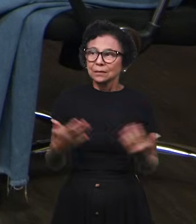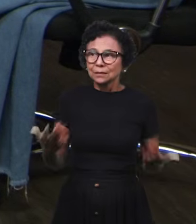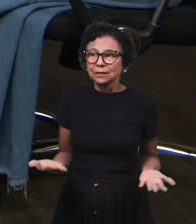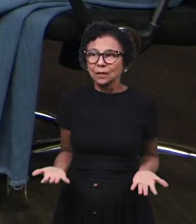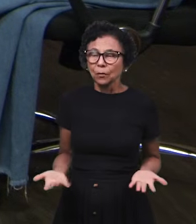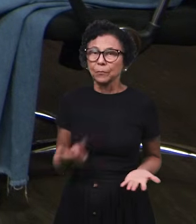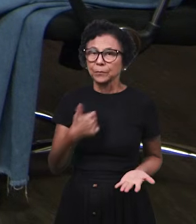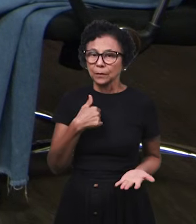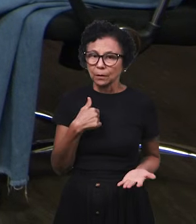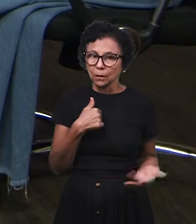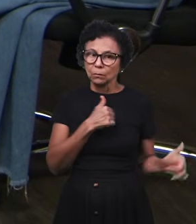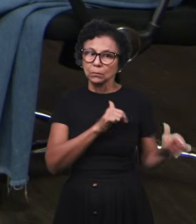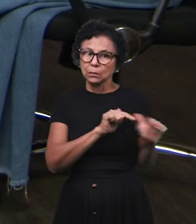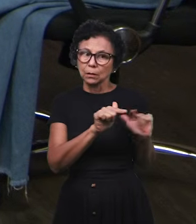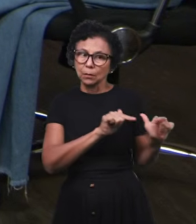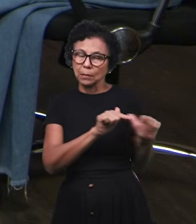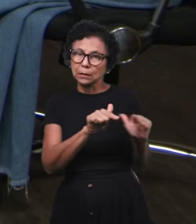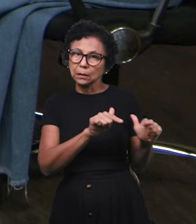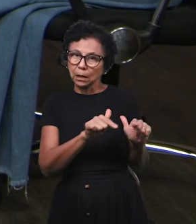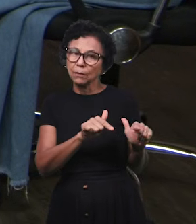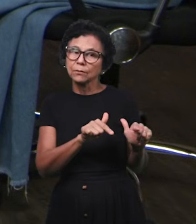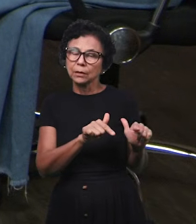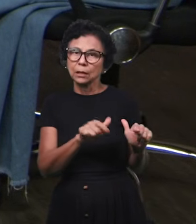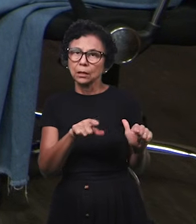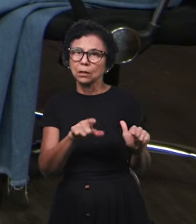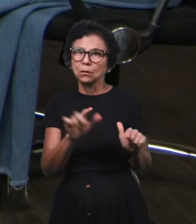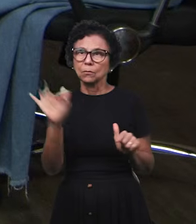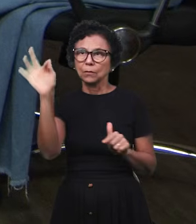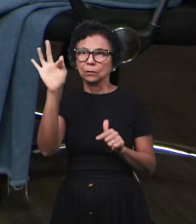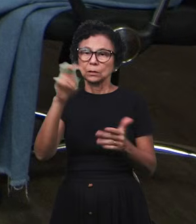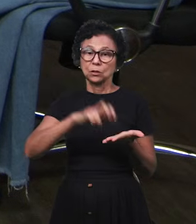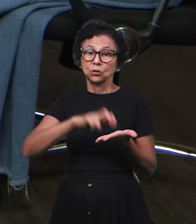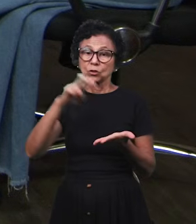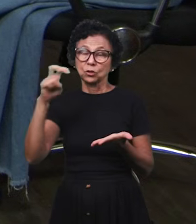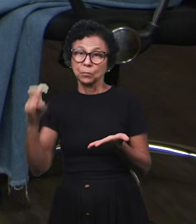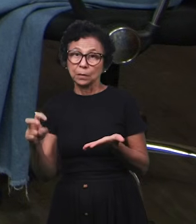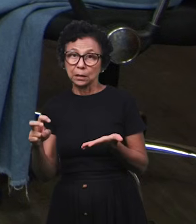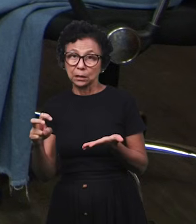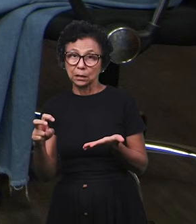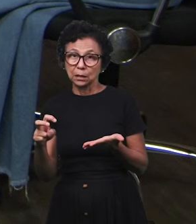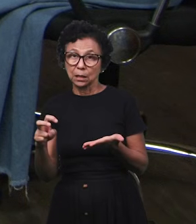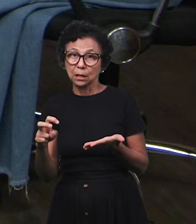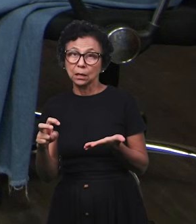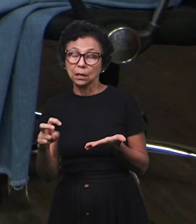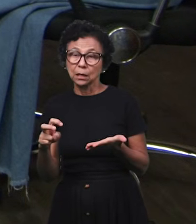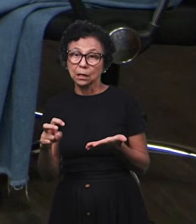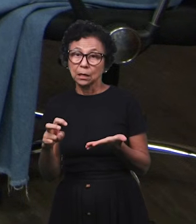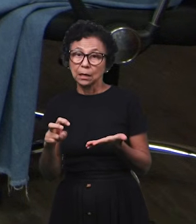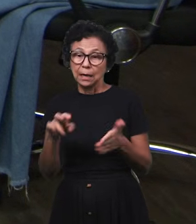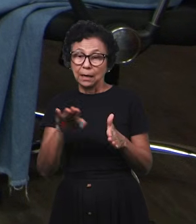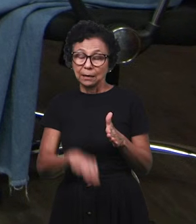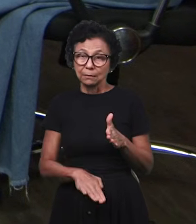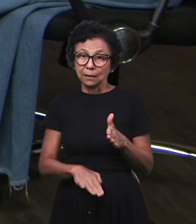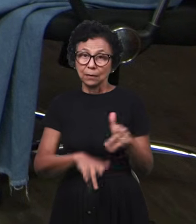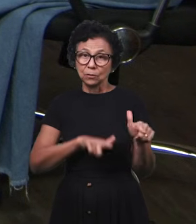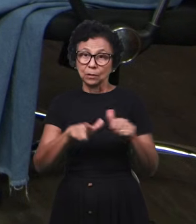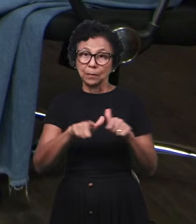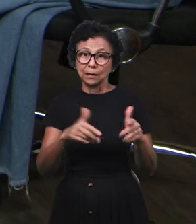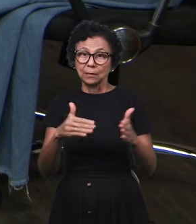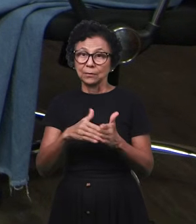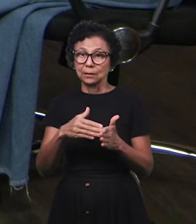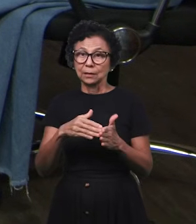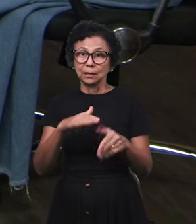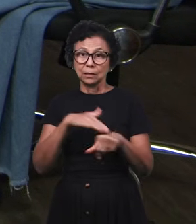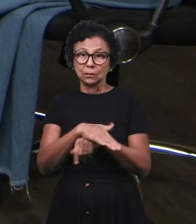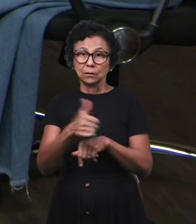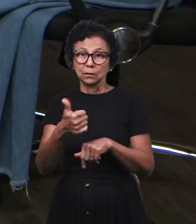eu fazia faculdade de manhã, trabalhava da hora que eu saía até 10 horas da noite. Então, e final de semana não deixava de ir para o culto, não. Eu ia para os